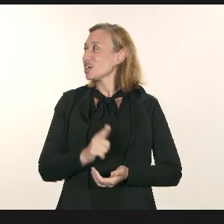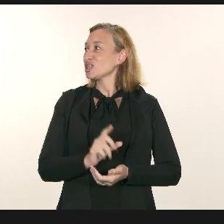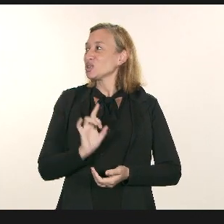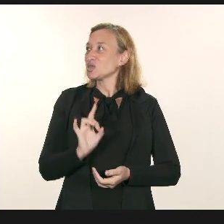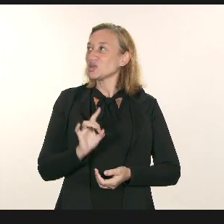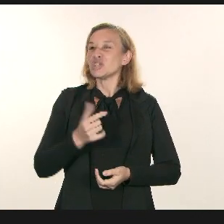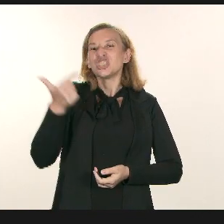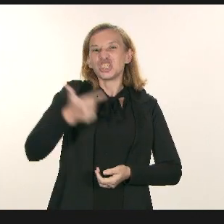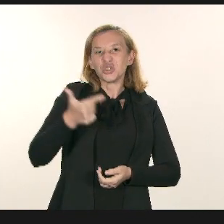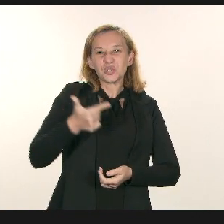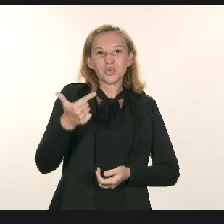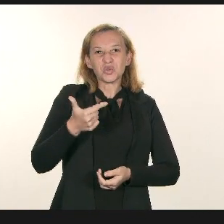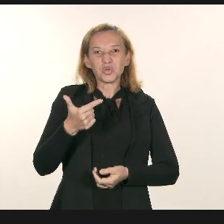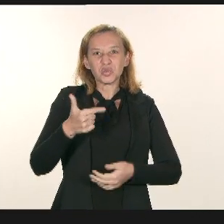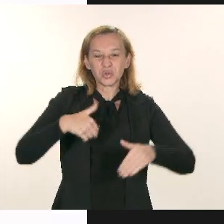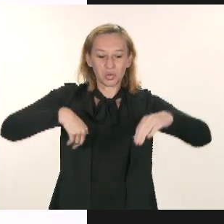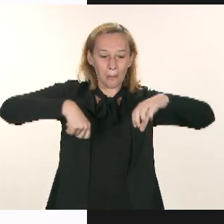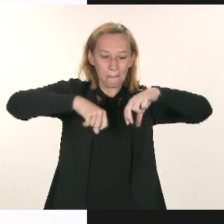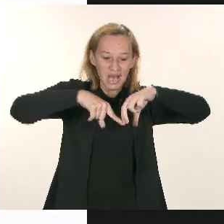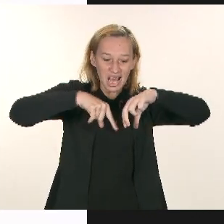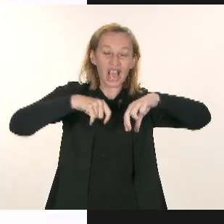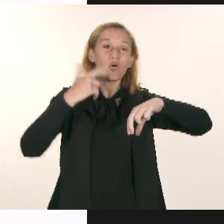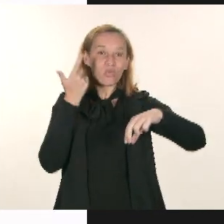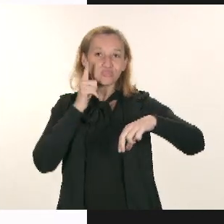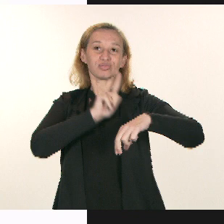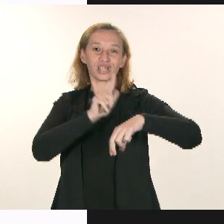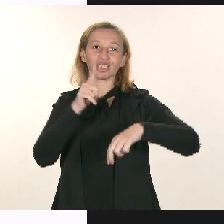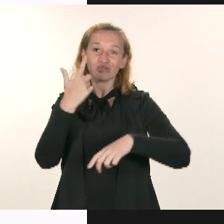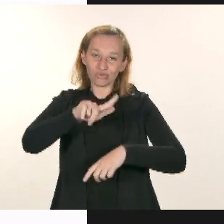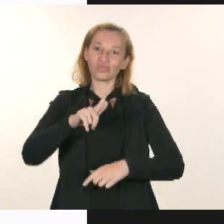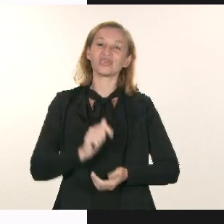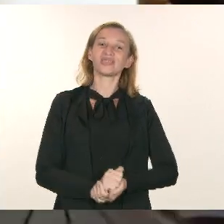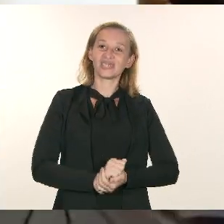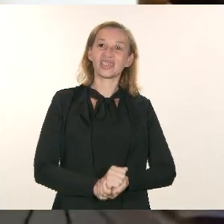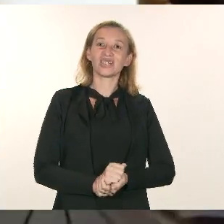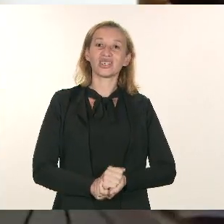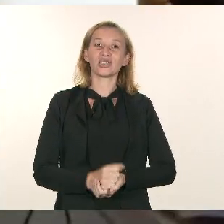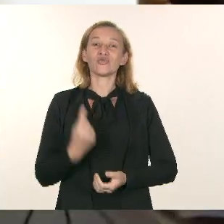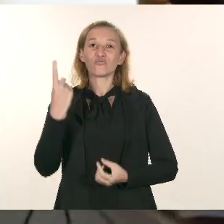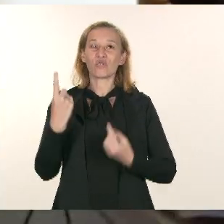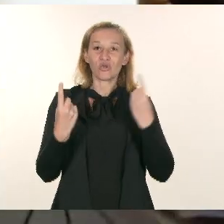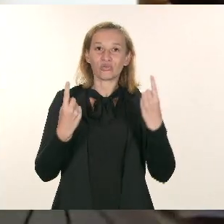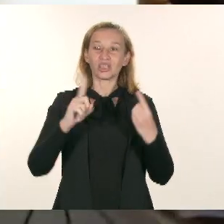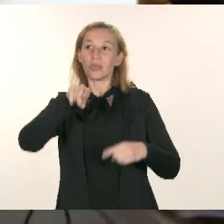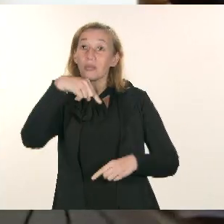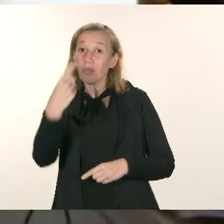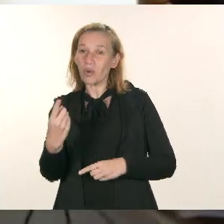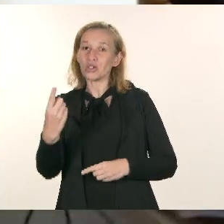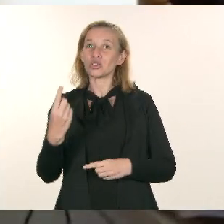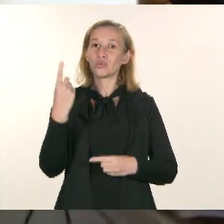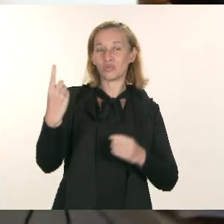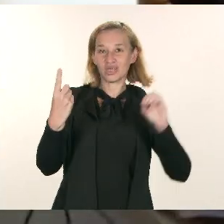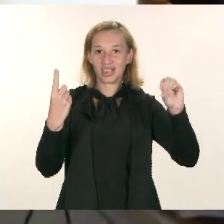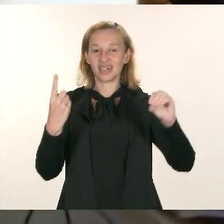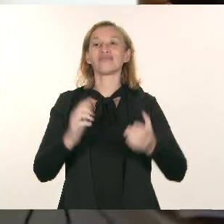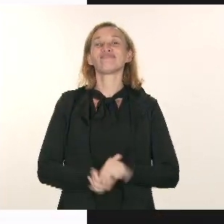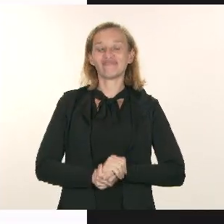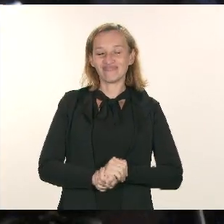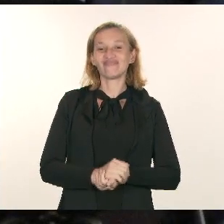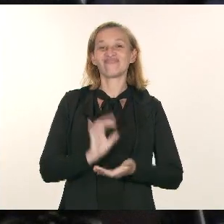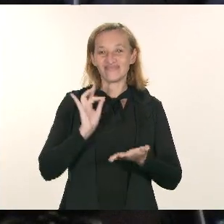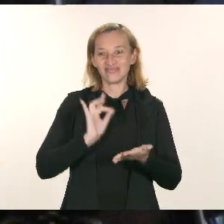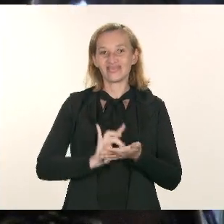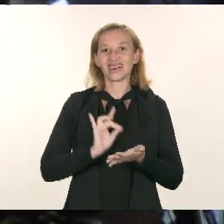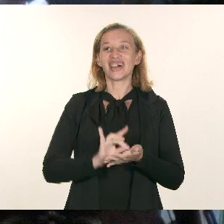no segundo jogo eu fiz o gol da vitória também. Graças a Deus. 1-1 e 1-0. Toda a razão. Isso. Parabéns.